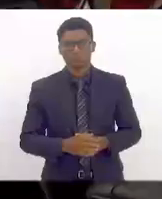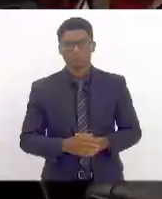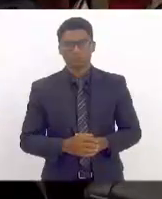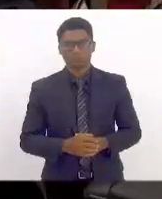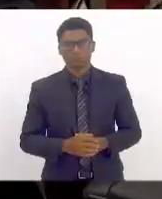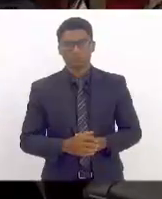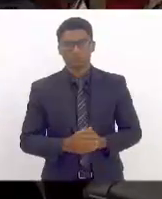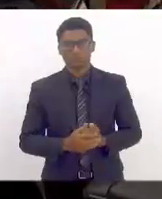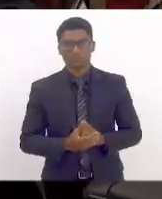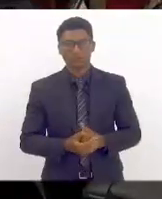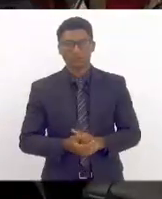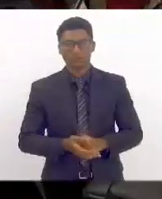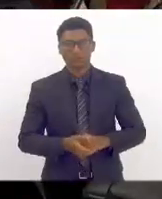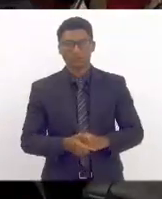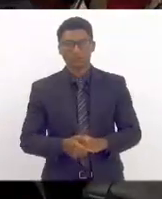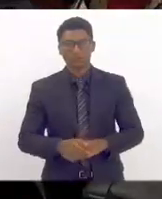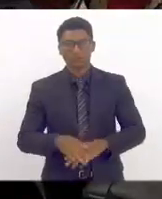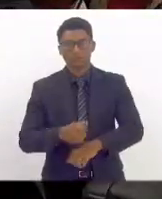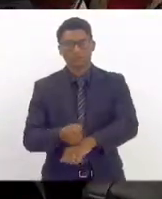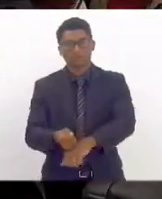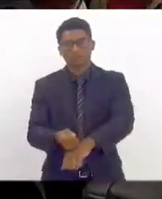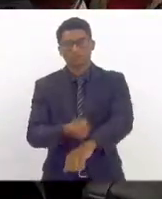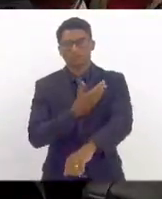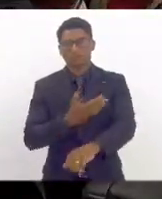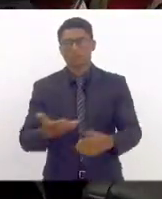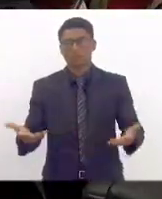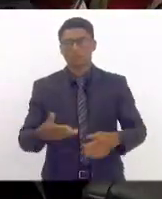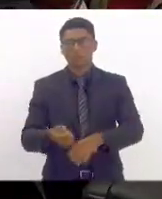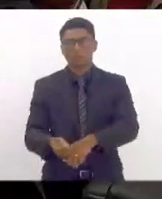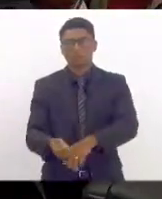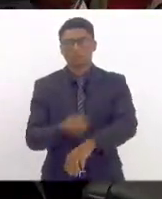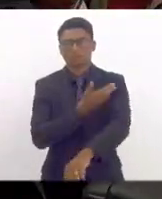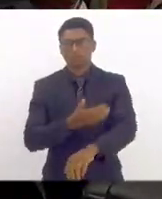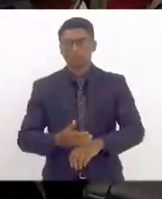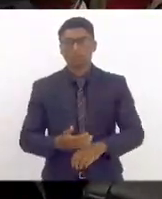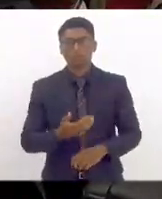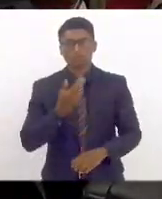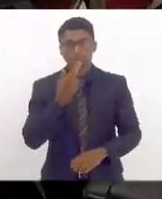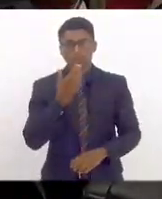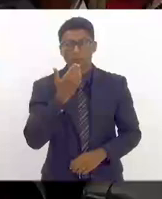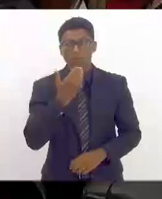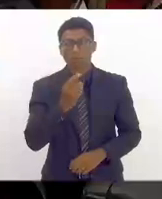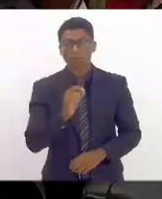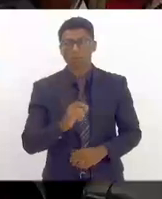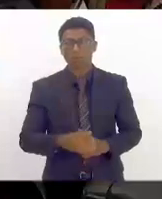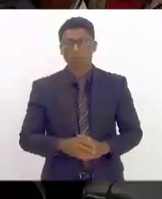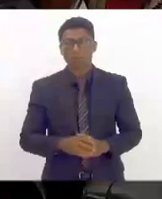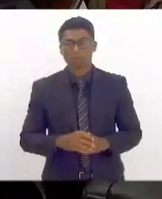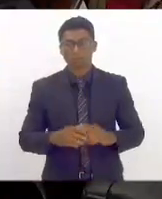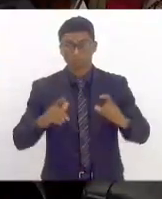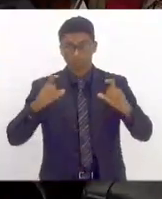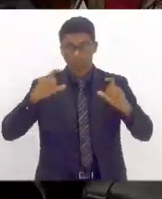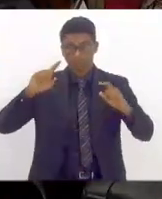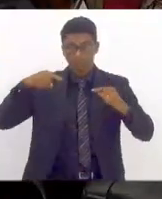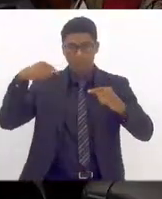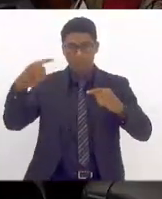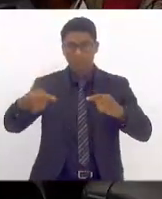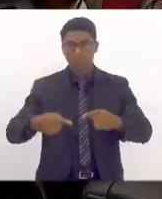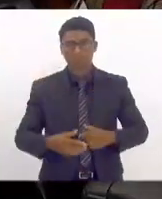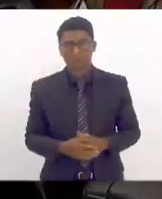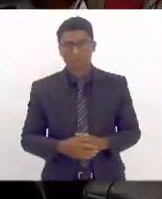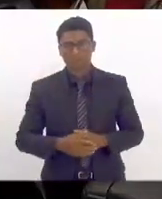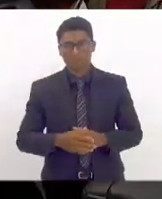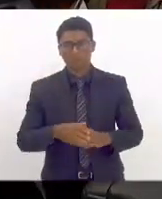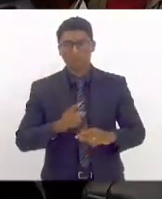gente a emoção tá tanta hoje que o pessoal pediu o seguinte vamos tirar foto depois porque